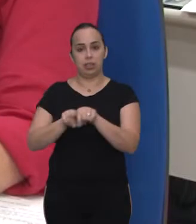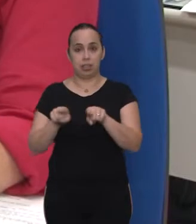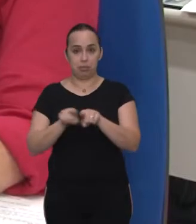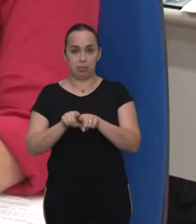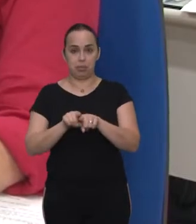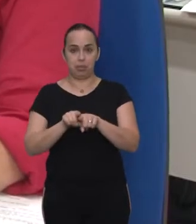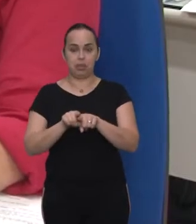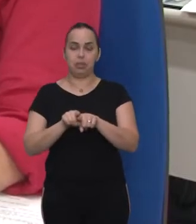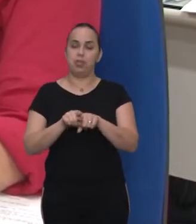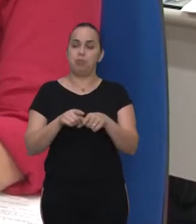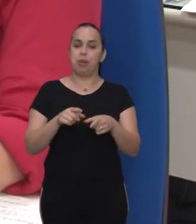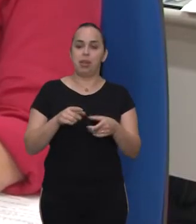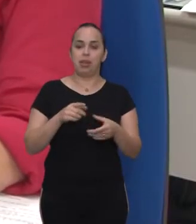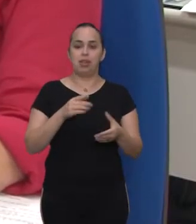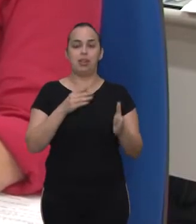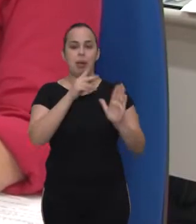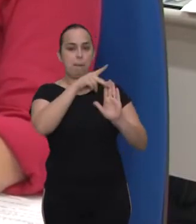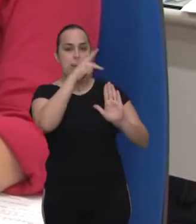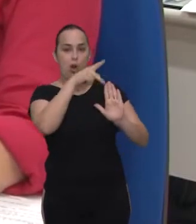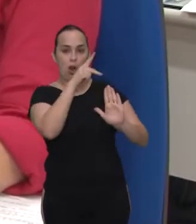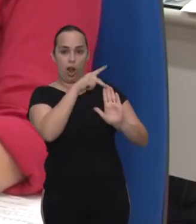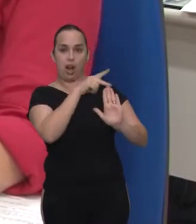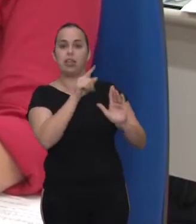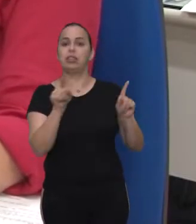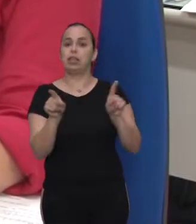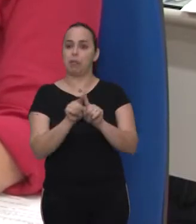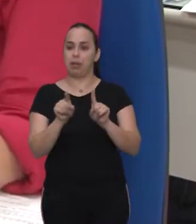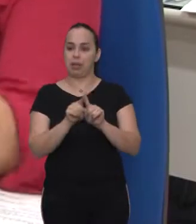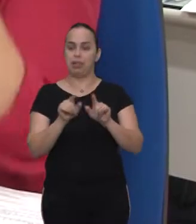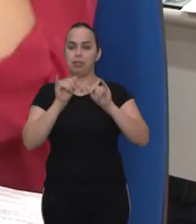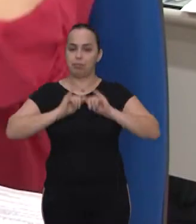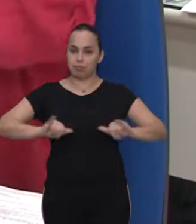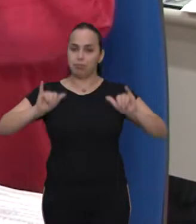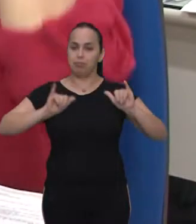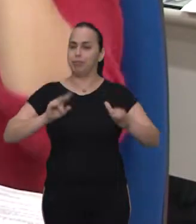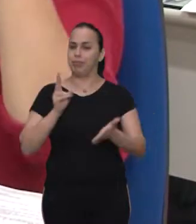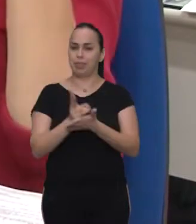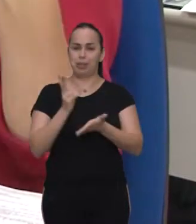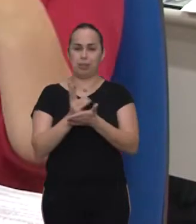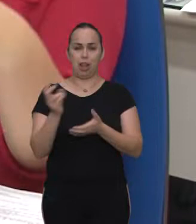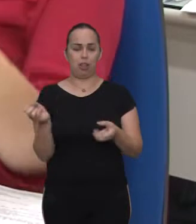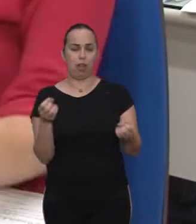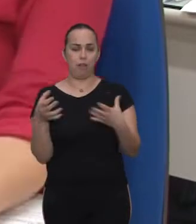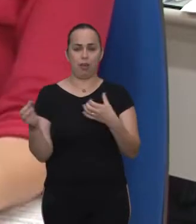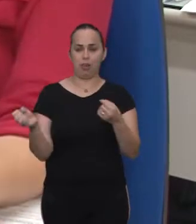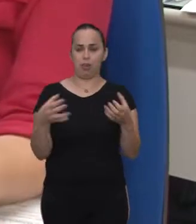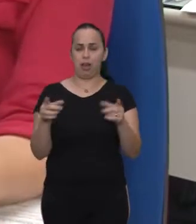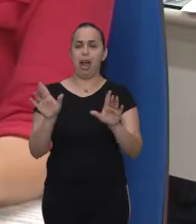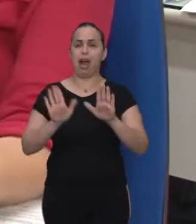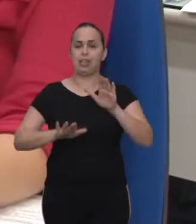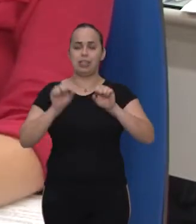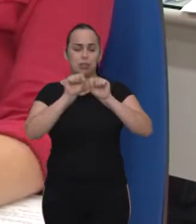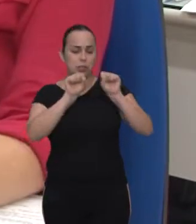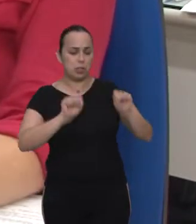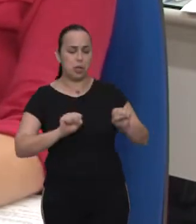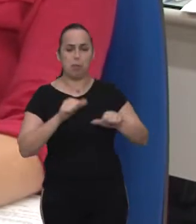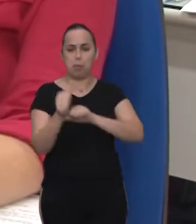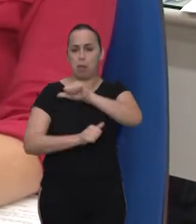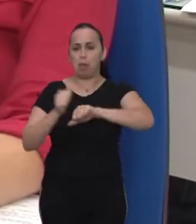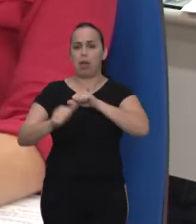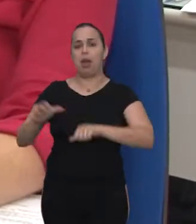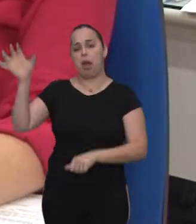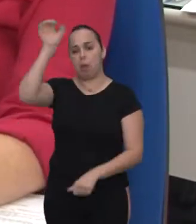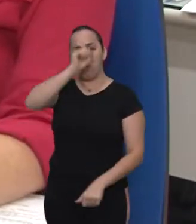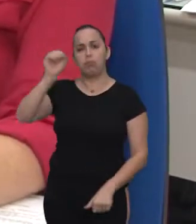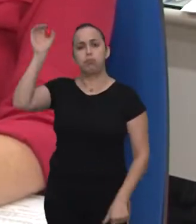Estagiários e a gente faz as portarias que são as publicações da câmara também e sempre tem coisa nova aparecendo vai mudando o sistema